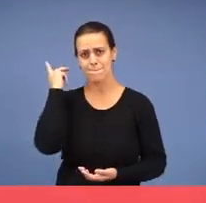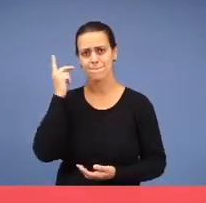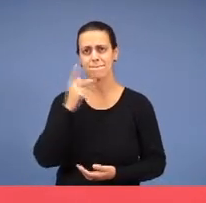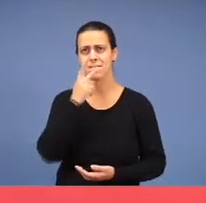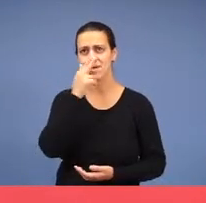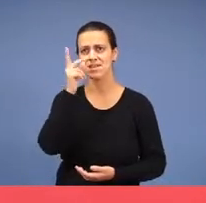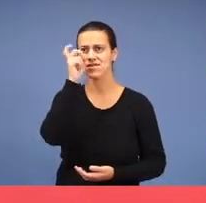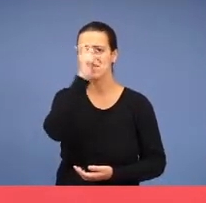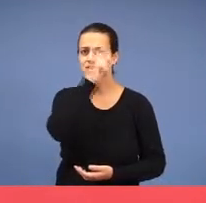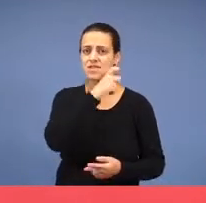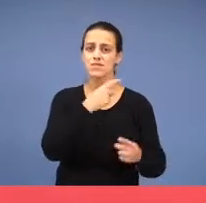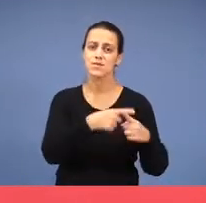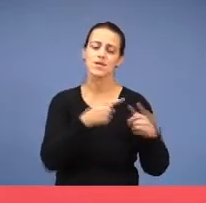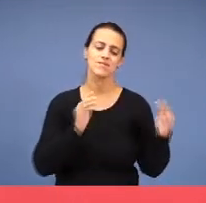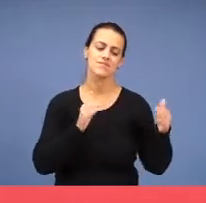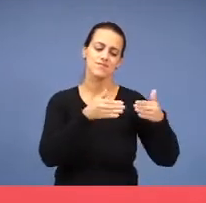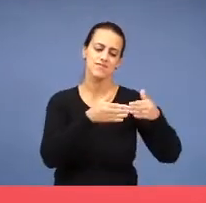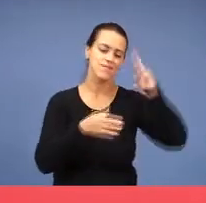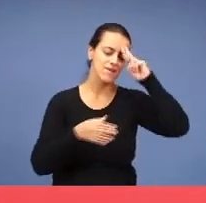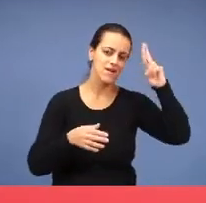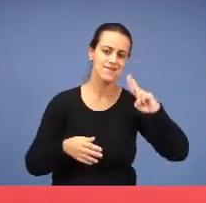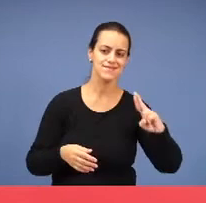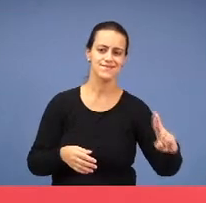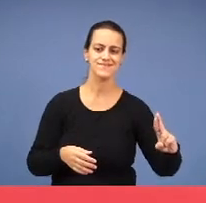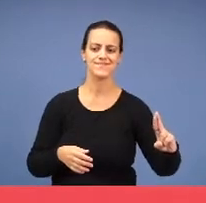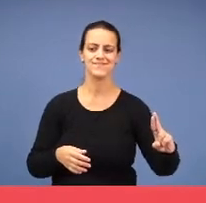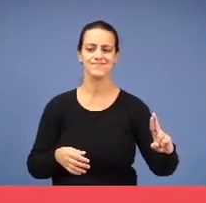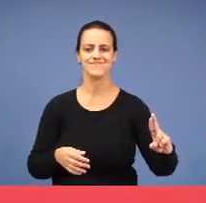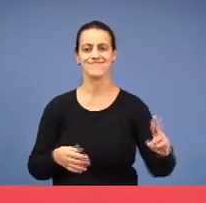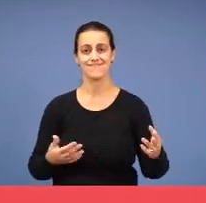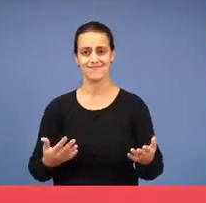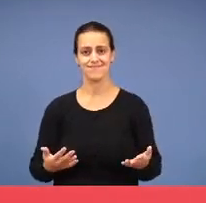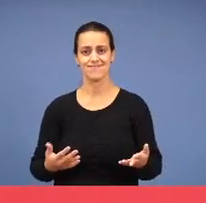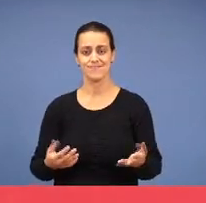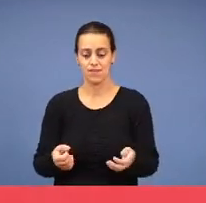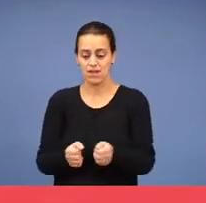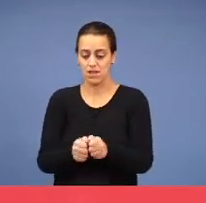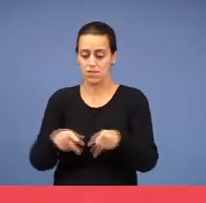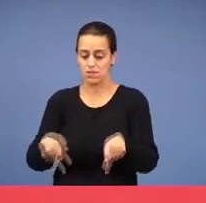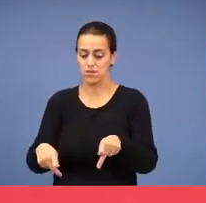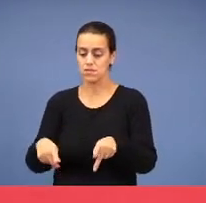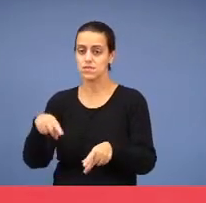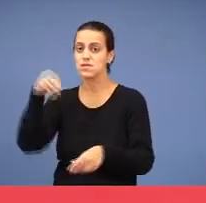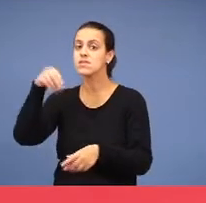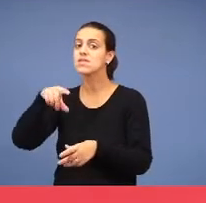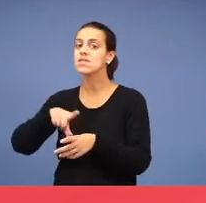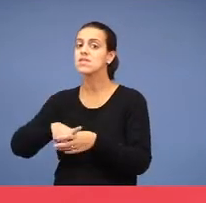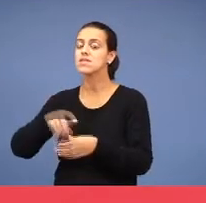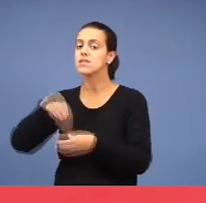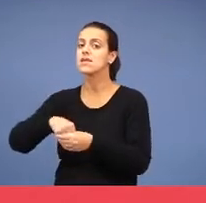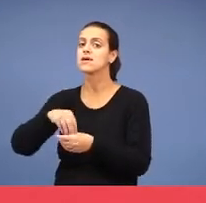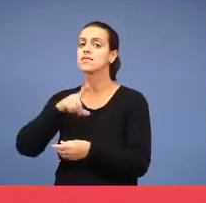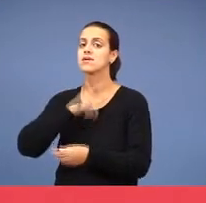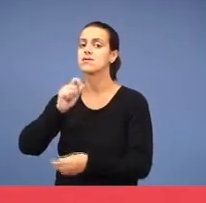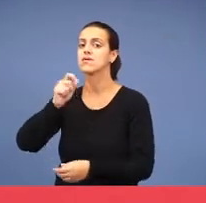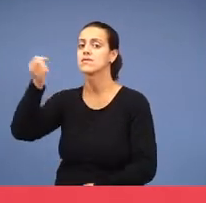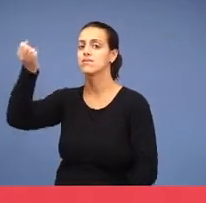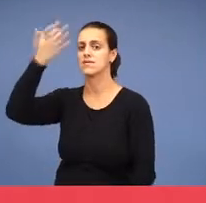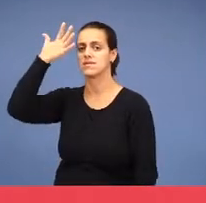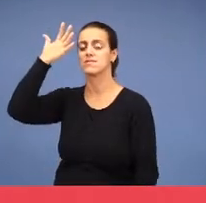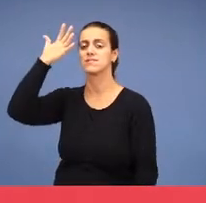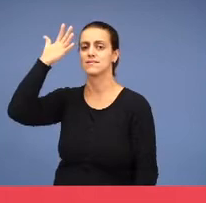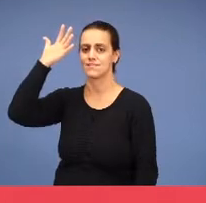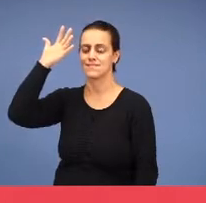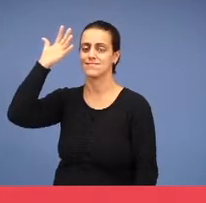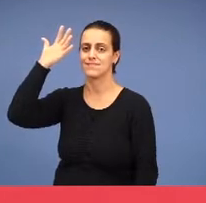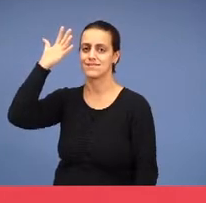razão. Então, o Apocalipse está na revelação. E nossa preocupação